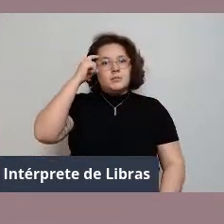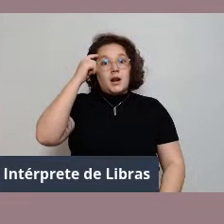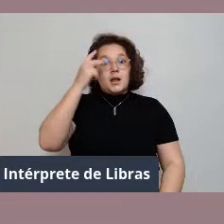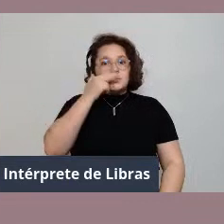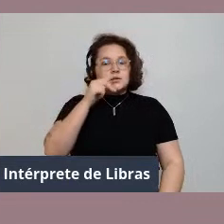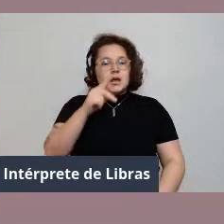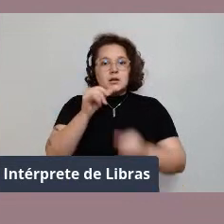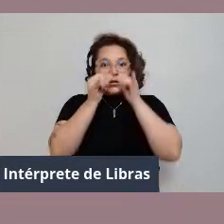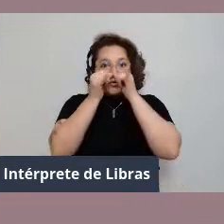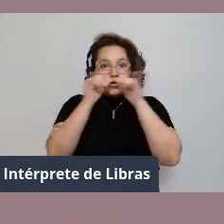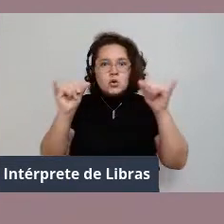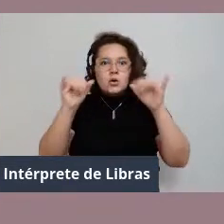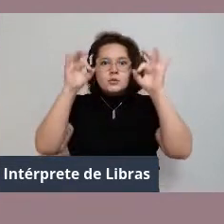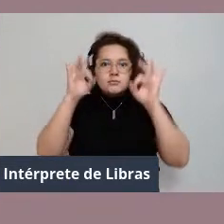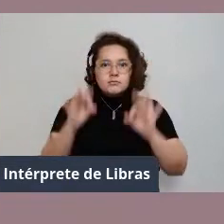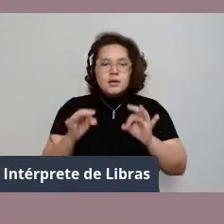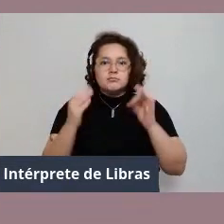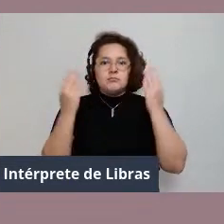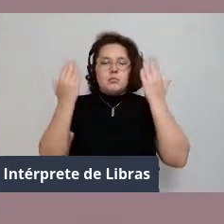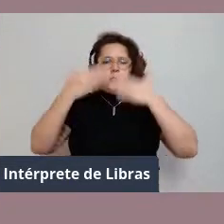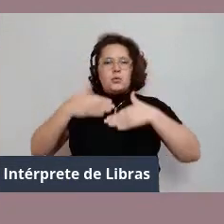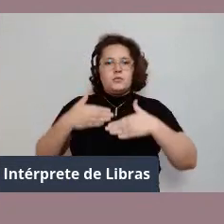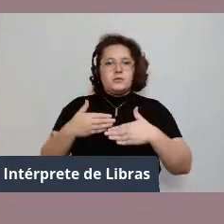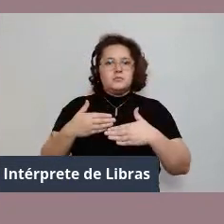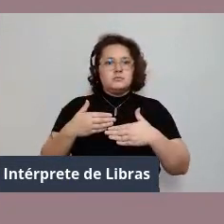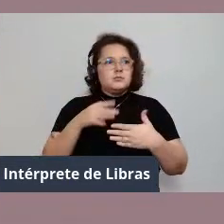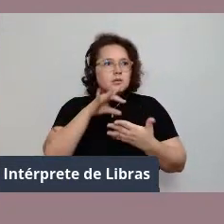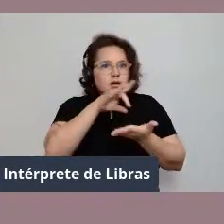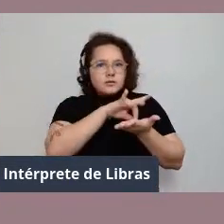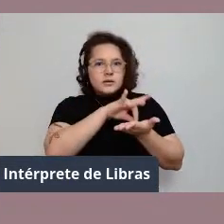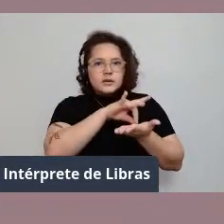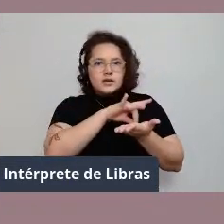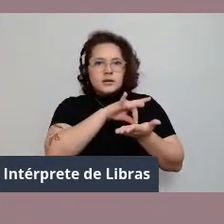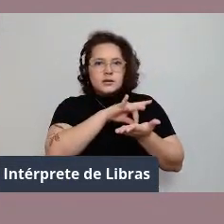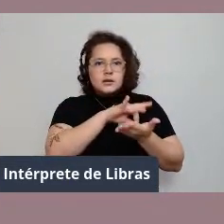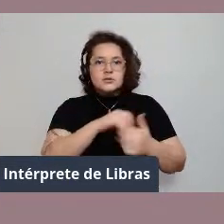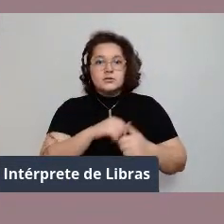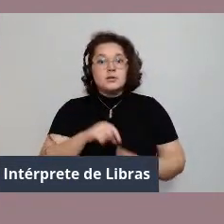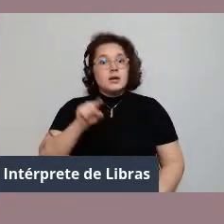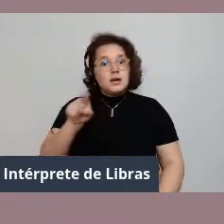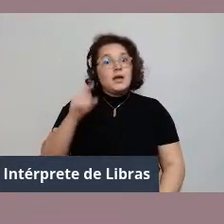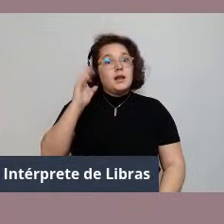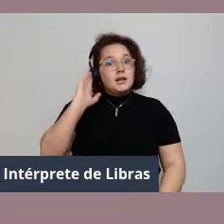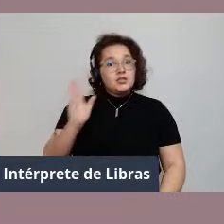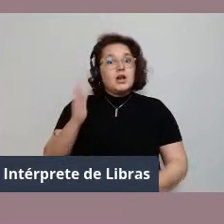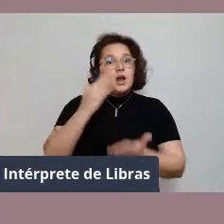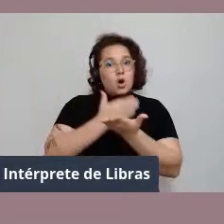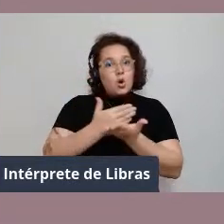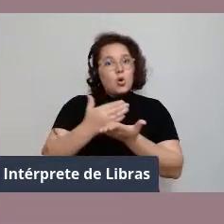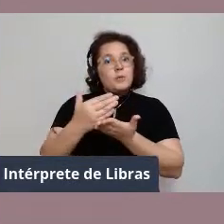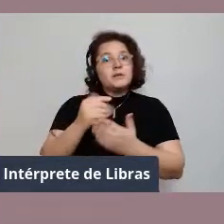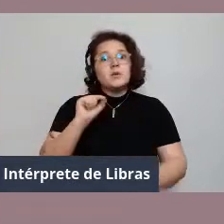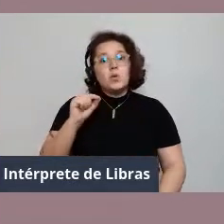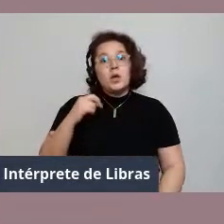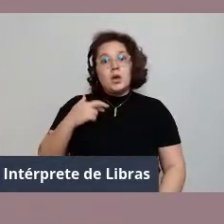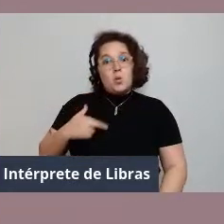com a revelação. Viu que era verdade. Ela já começara um romance por uma